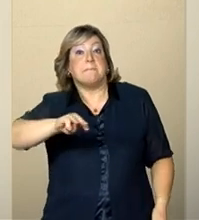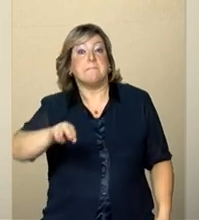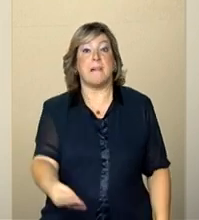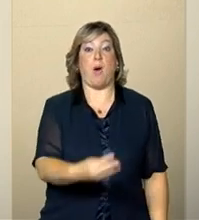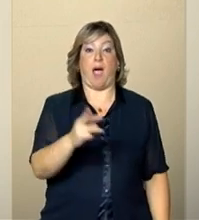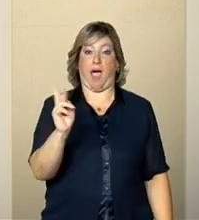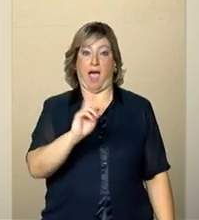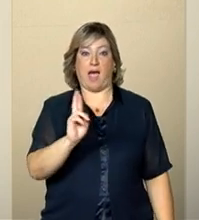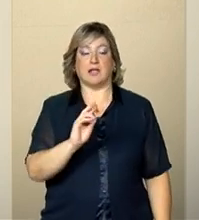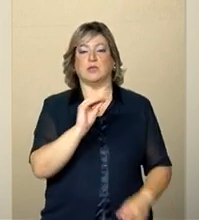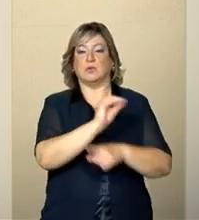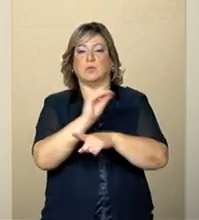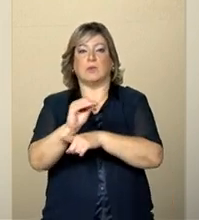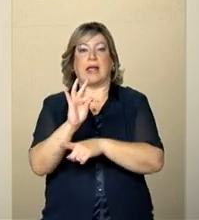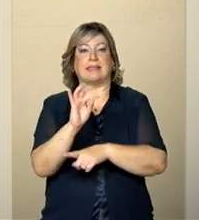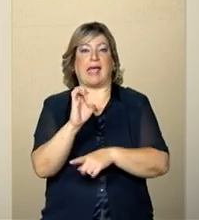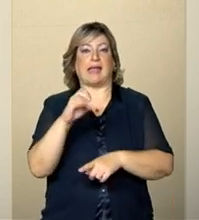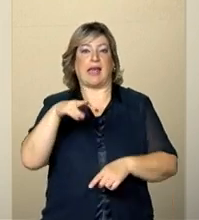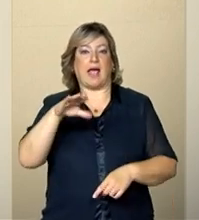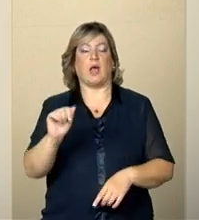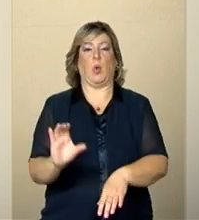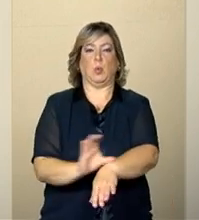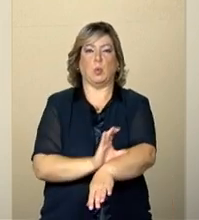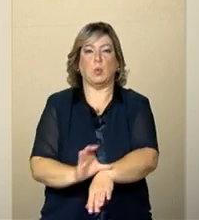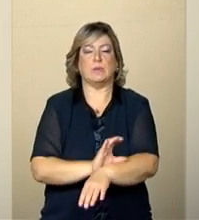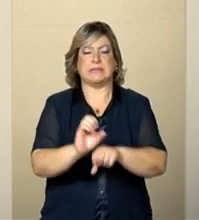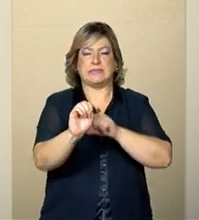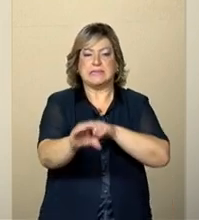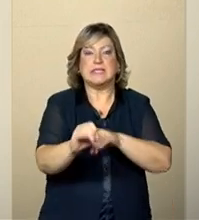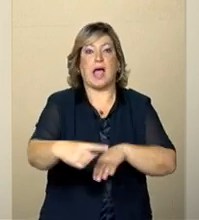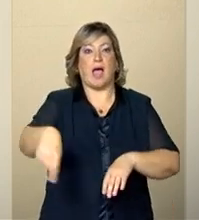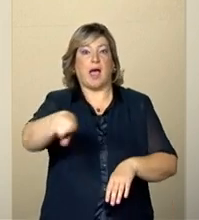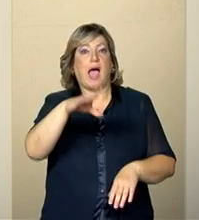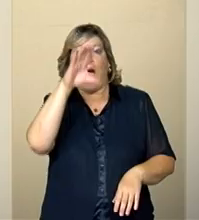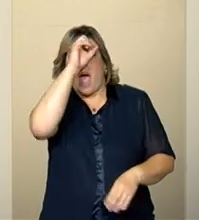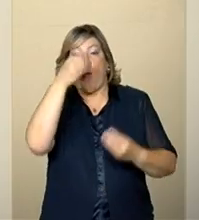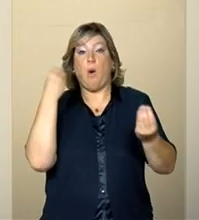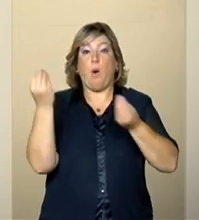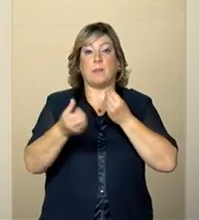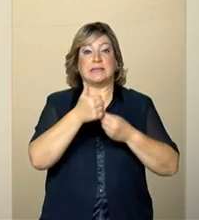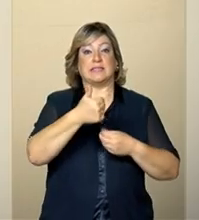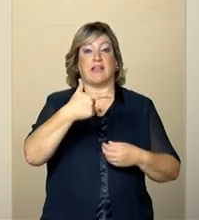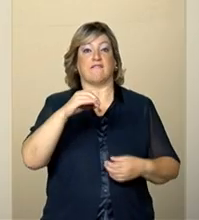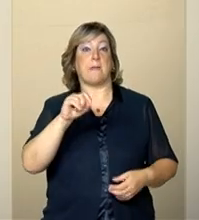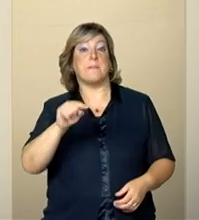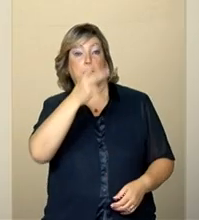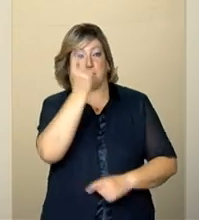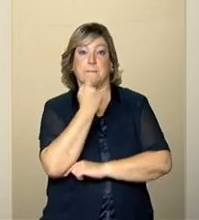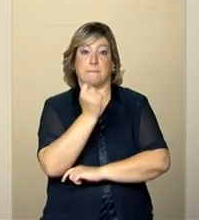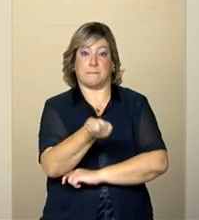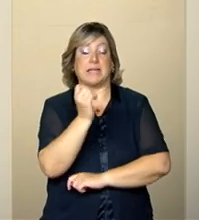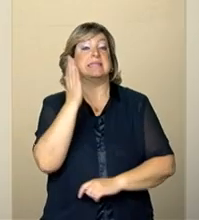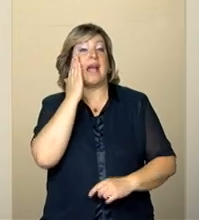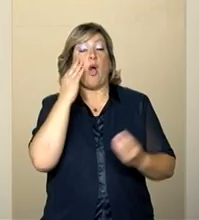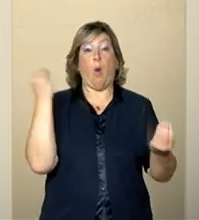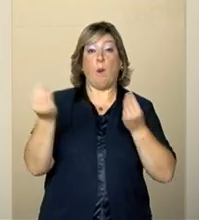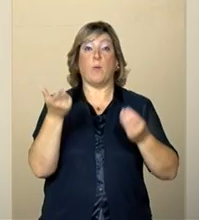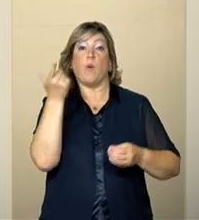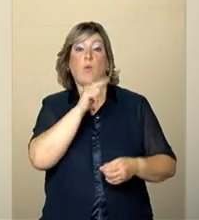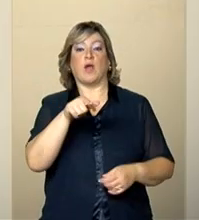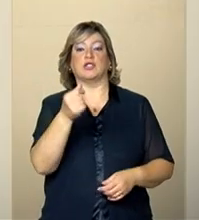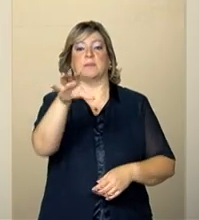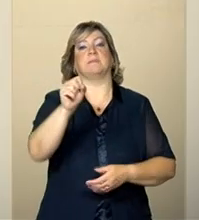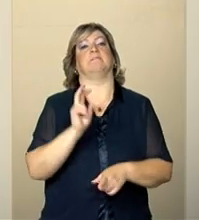de reais em assistência técnica e em cursos para que 120.000 pescadores saibam Como obter o